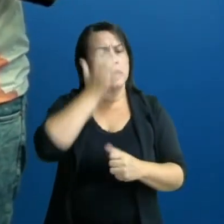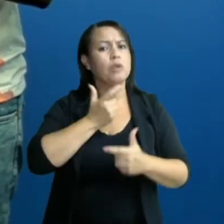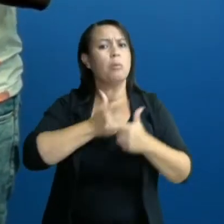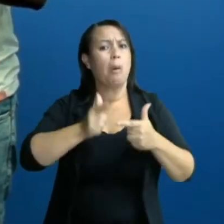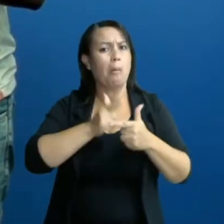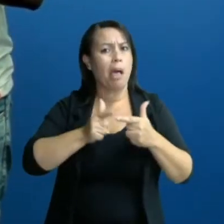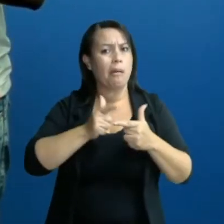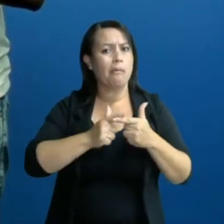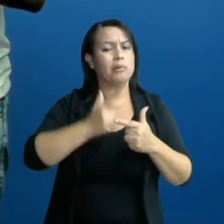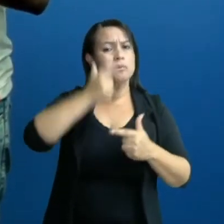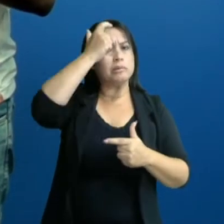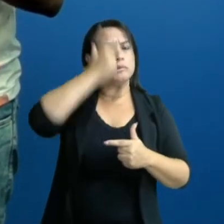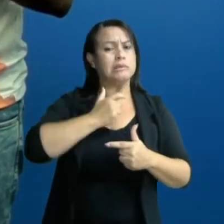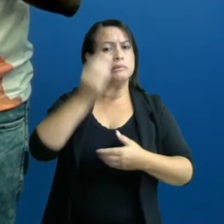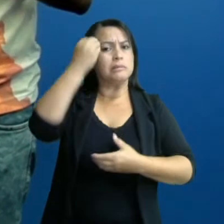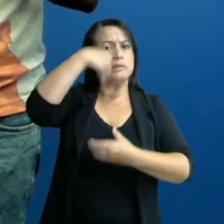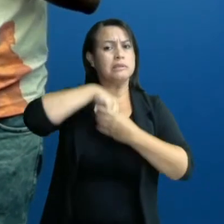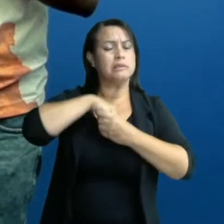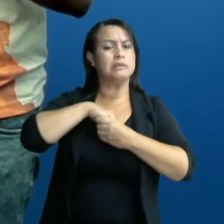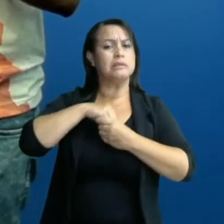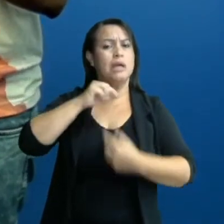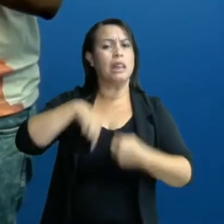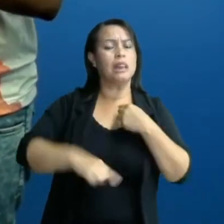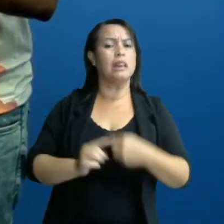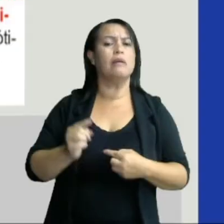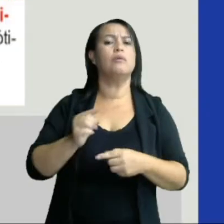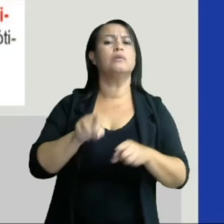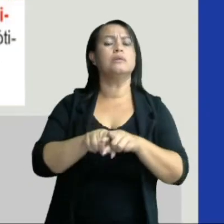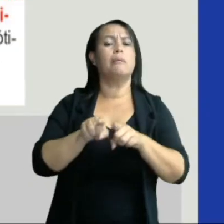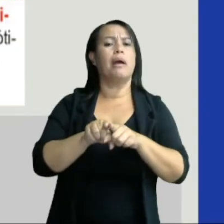sistema nervoso. Como, por exemplo,